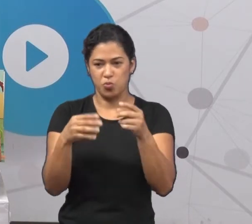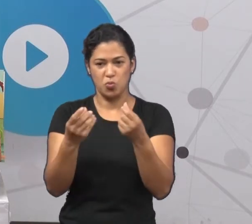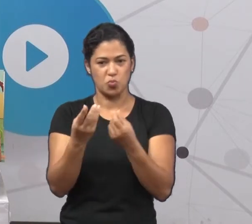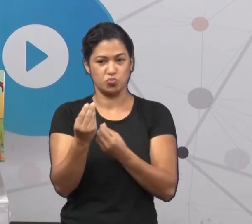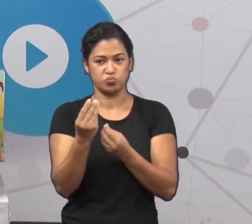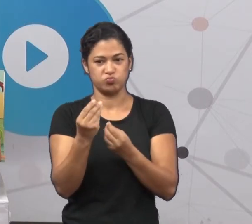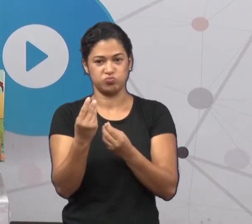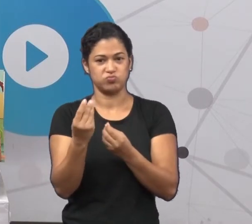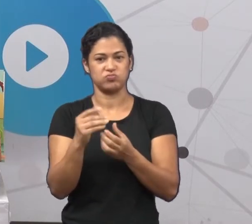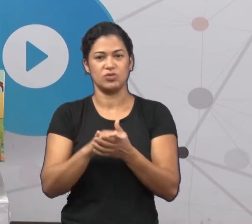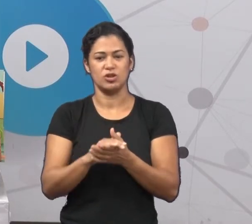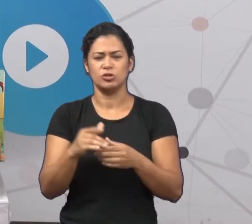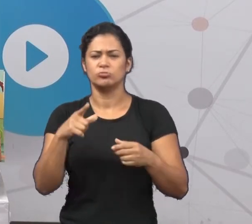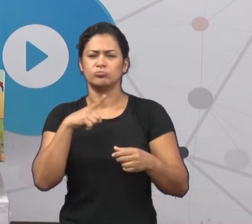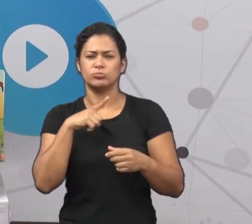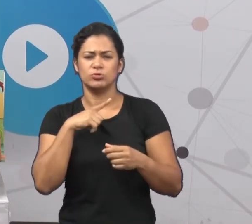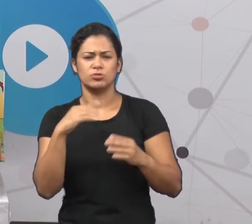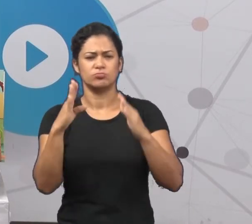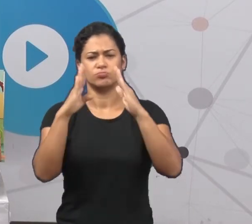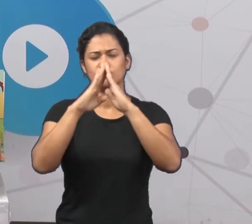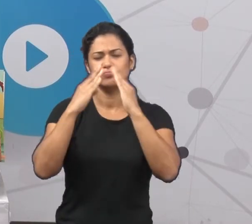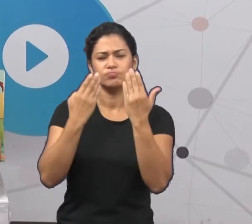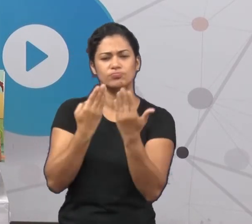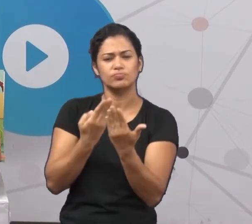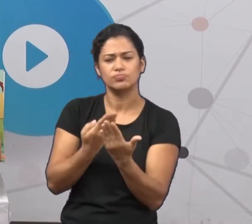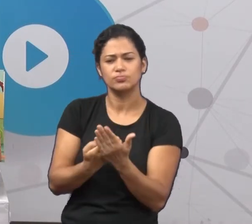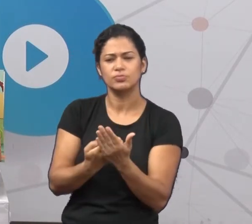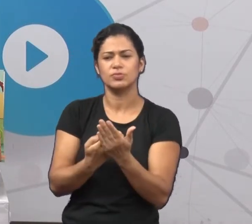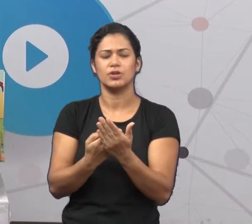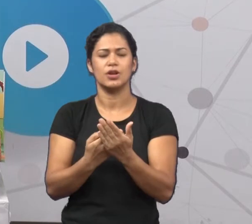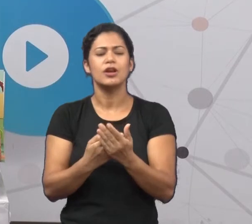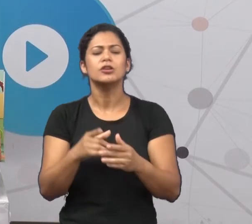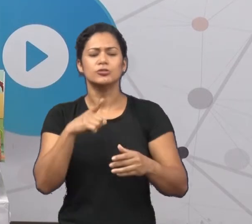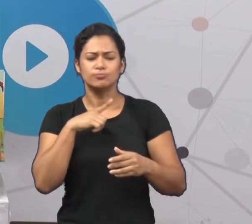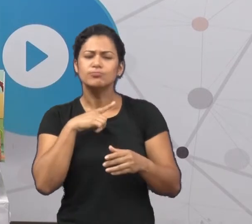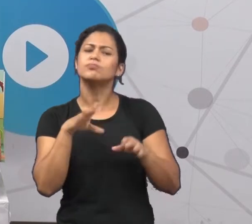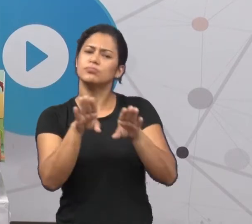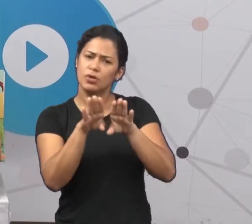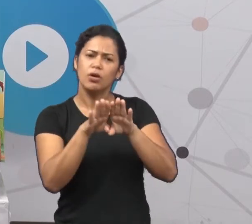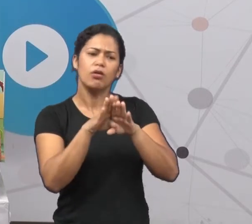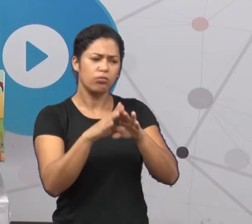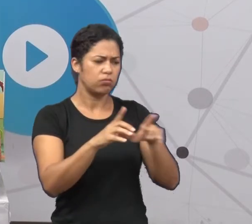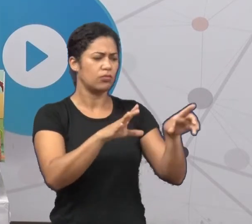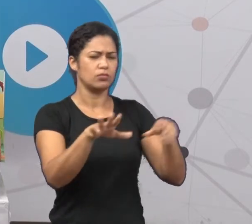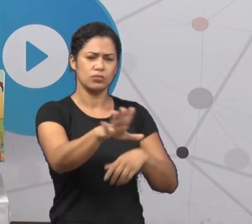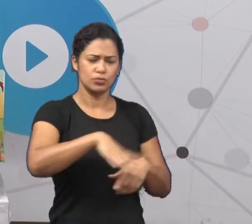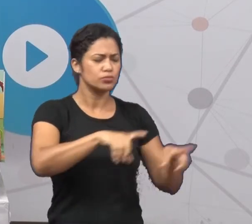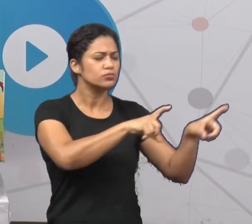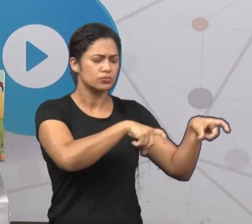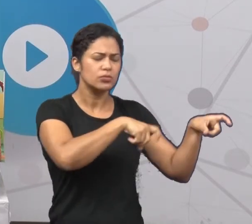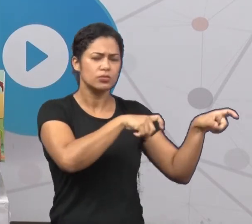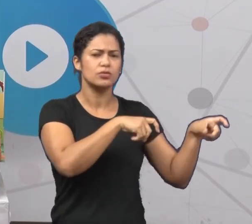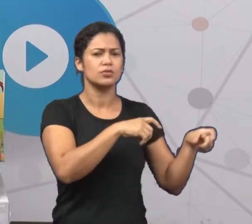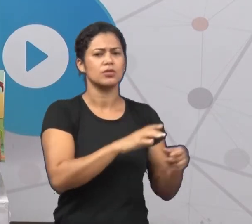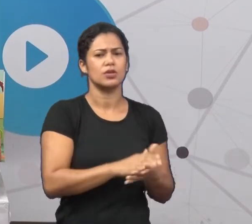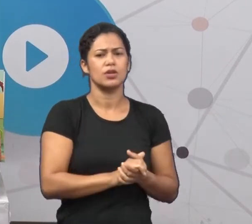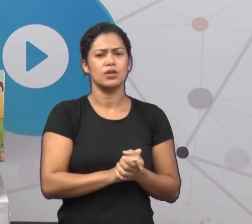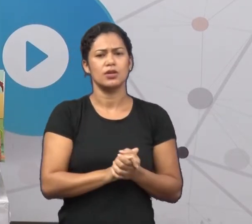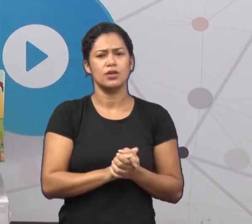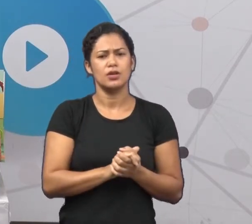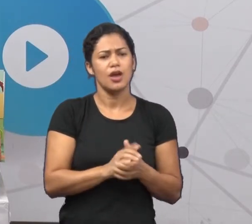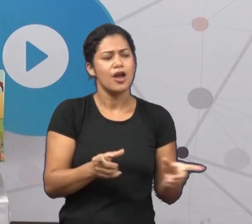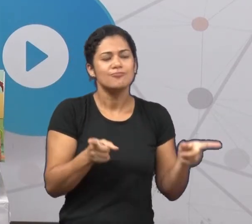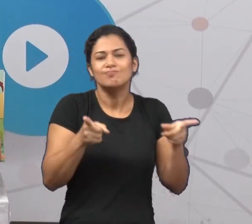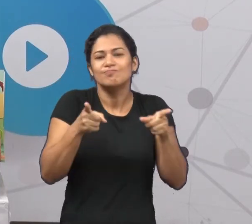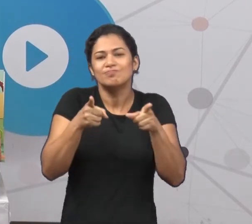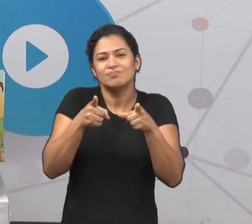Então, tem bastante escolas. Na zona rural também tem escola, só que são em